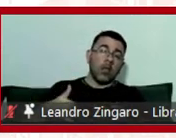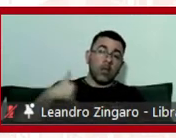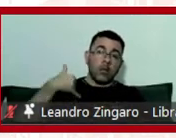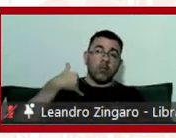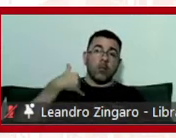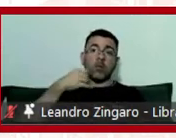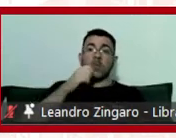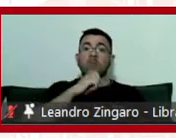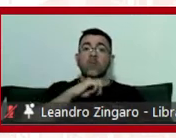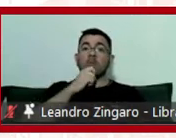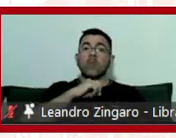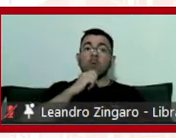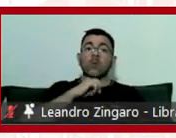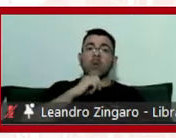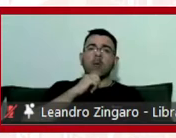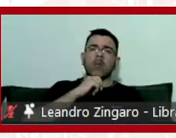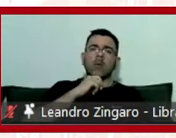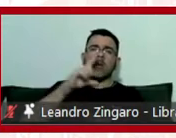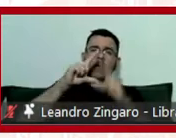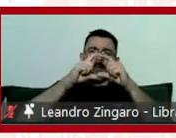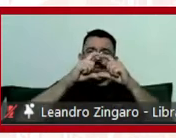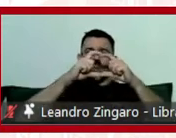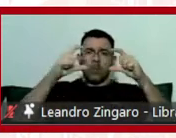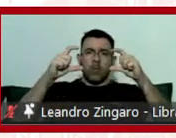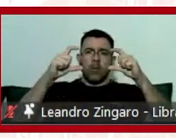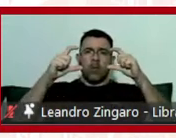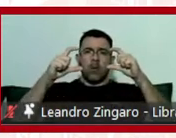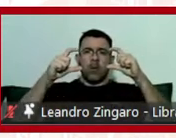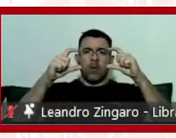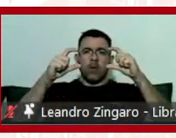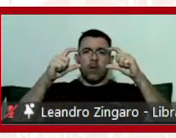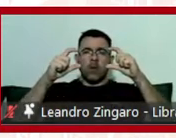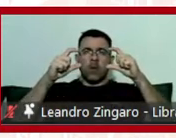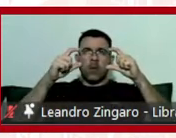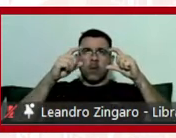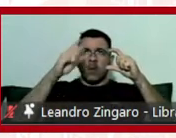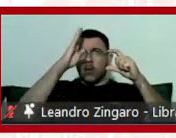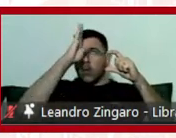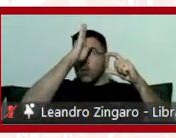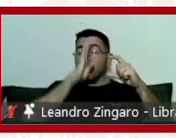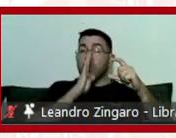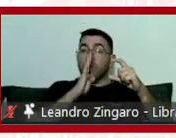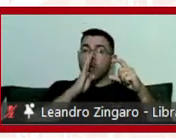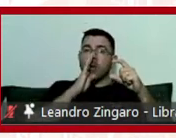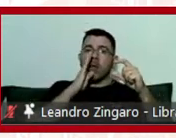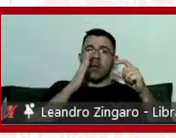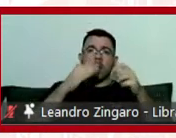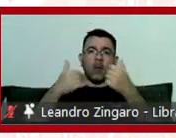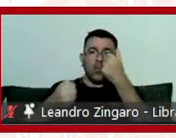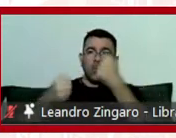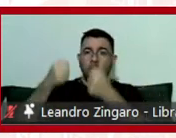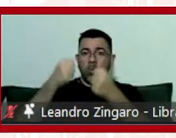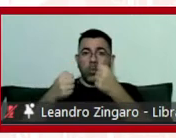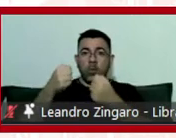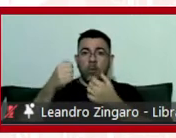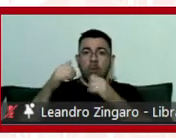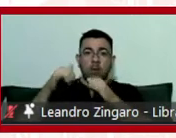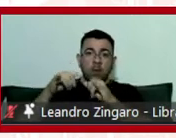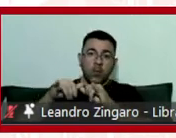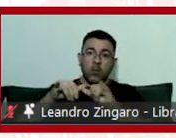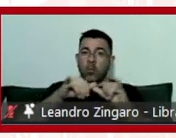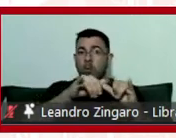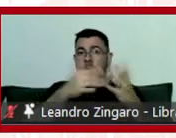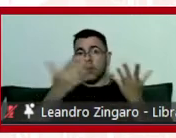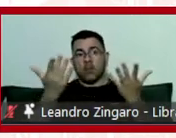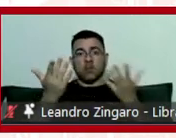eles ter a credencial do Idoso estacionado graça e em locais eh privilegiados em Shop Centers e e na na